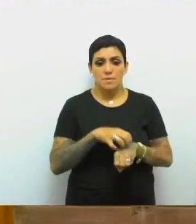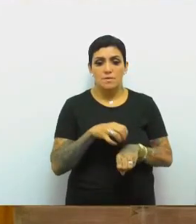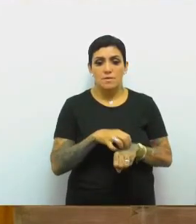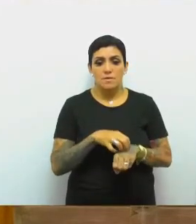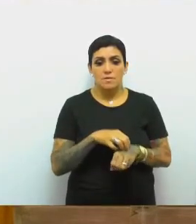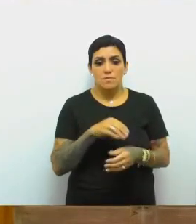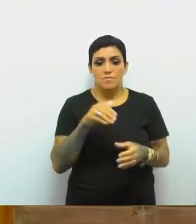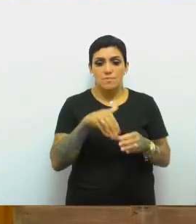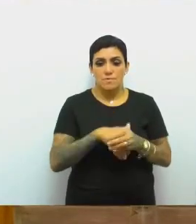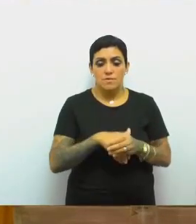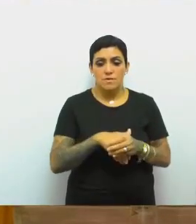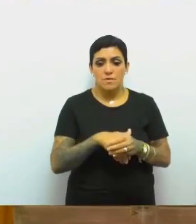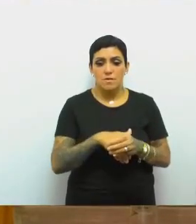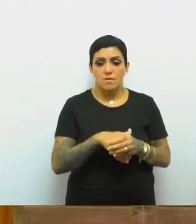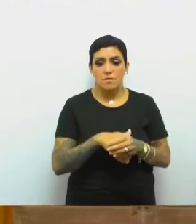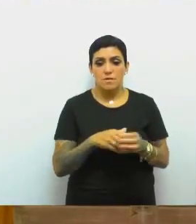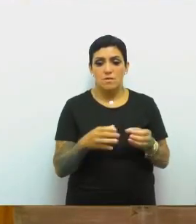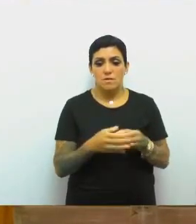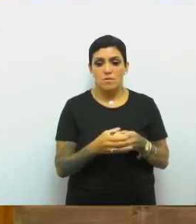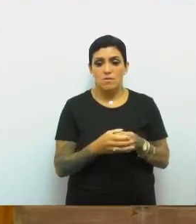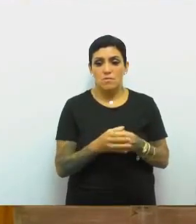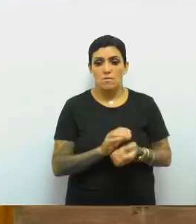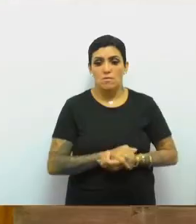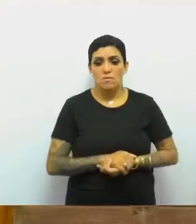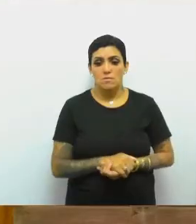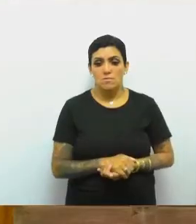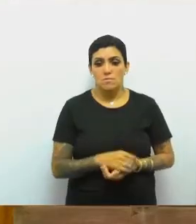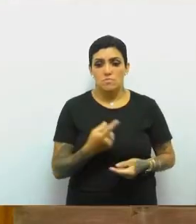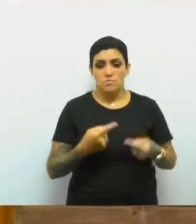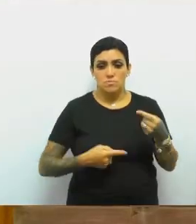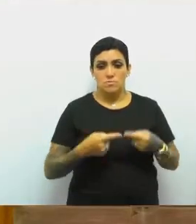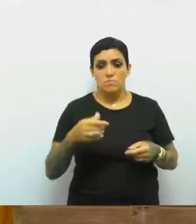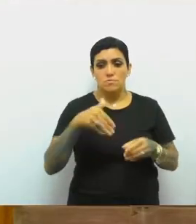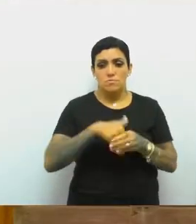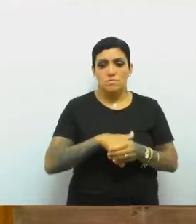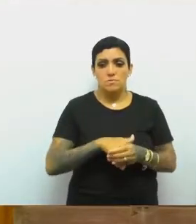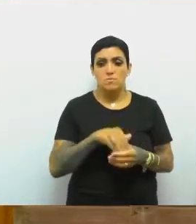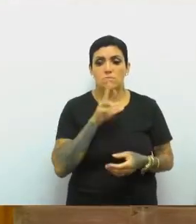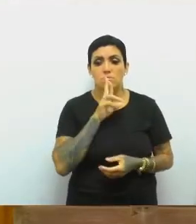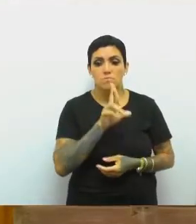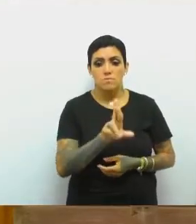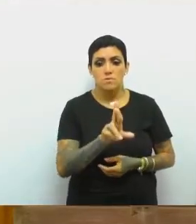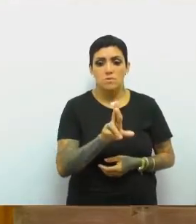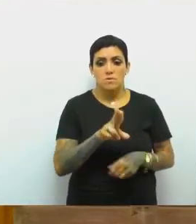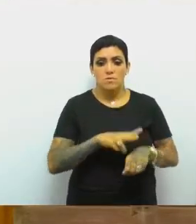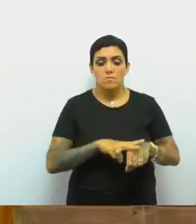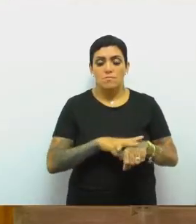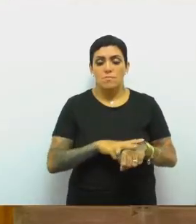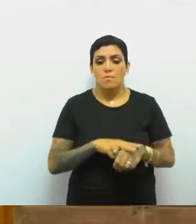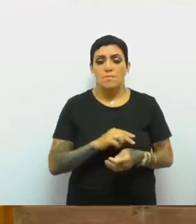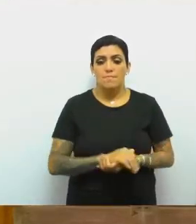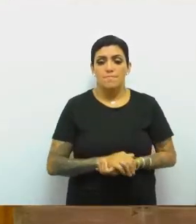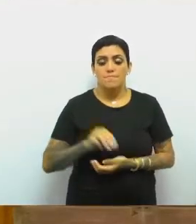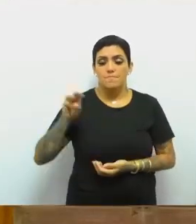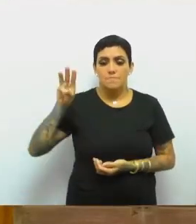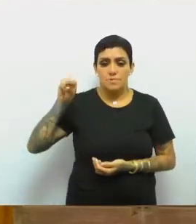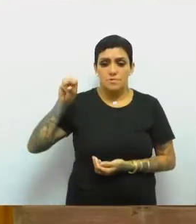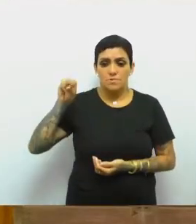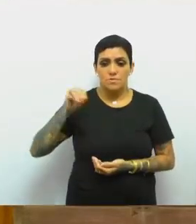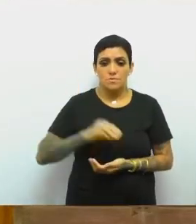votadas em bloco. Vamos colocar em discussão e em votação o requerimento verbal do vereador Mascote.